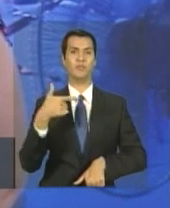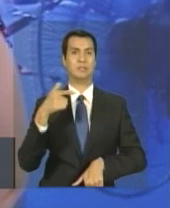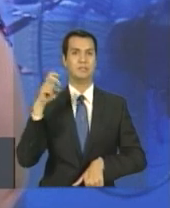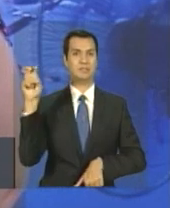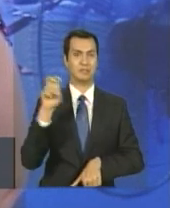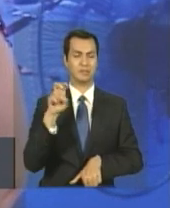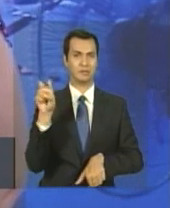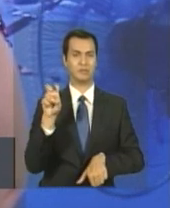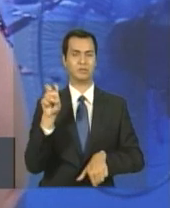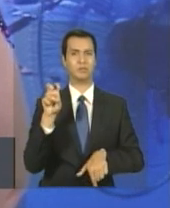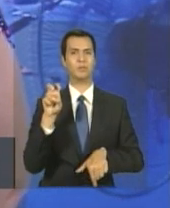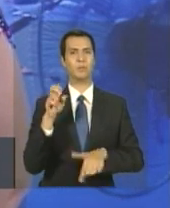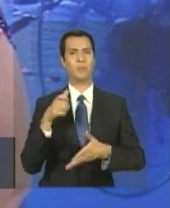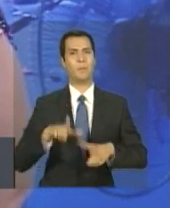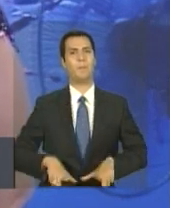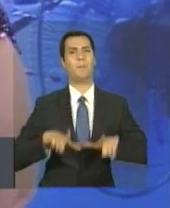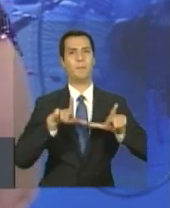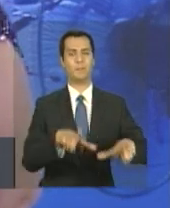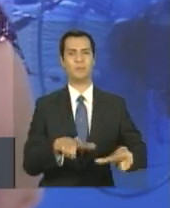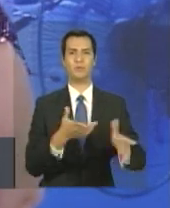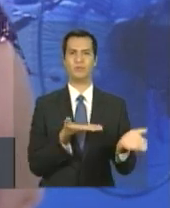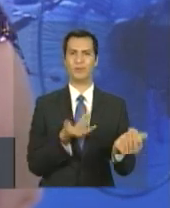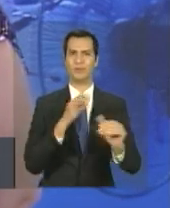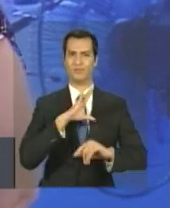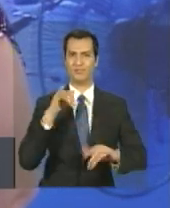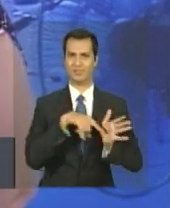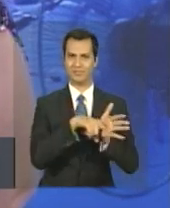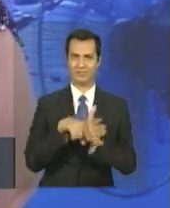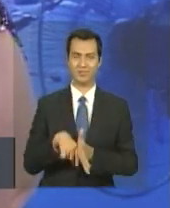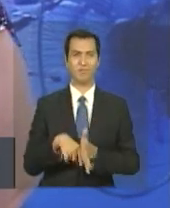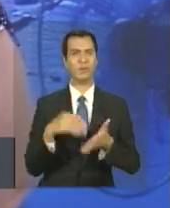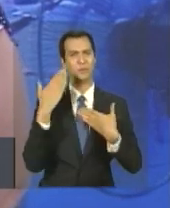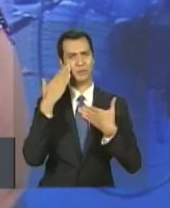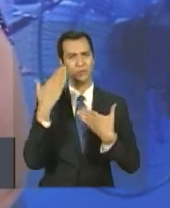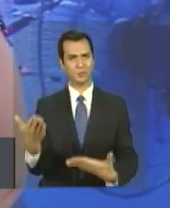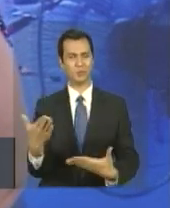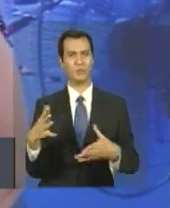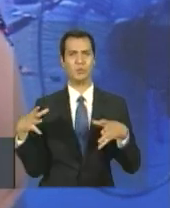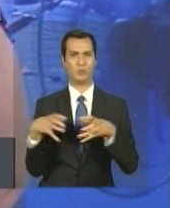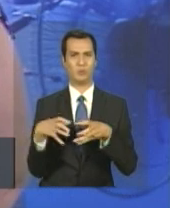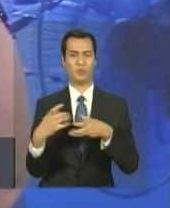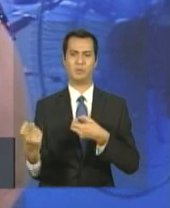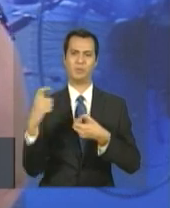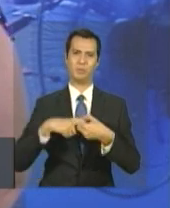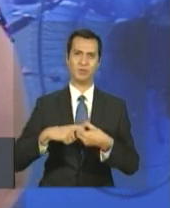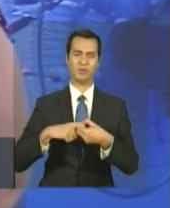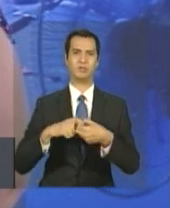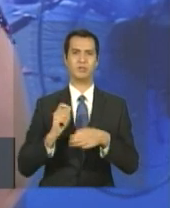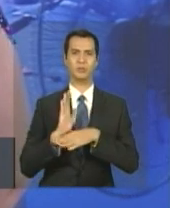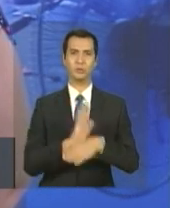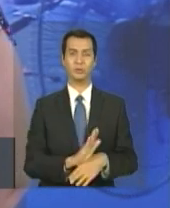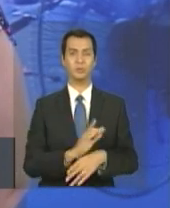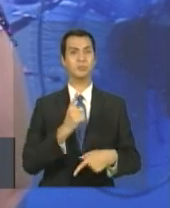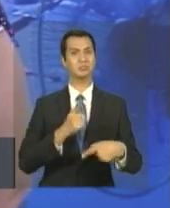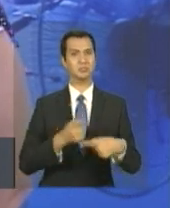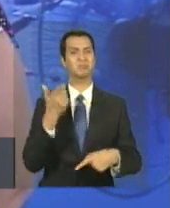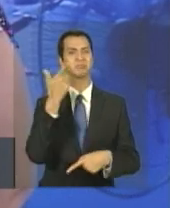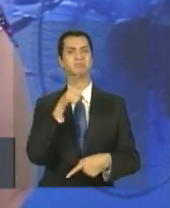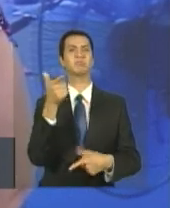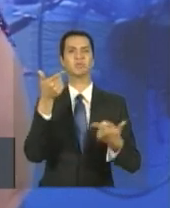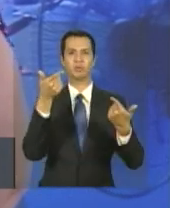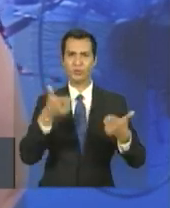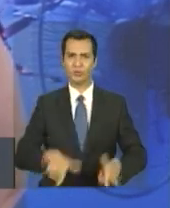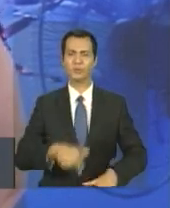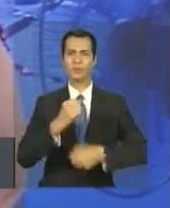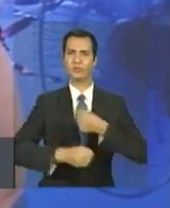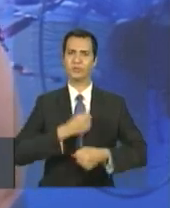Cientista, gostaria de agradecer aos parceiros que, por mais um ano, viabilizo esse importante